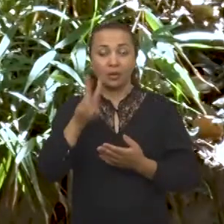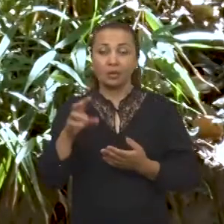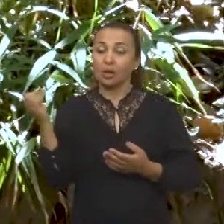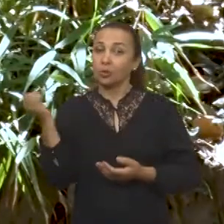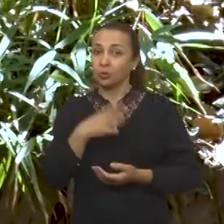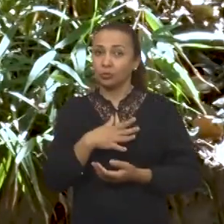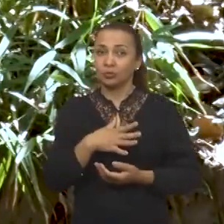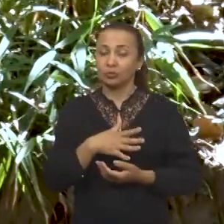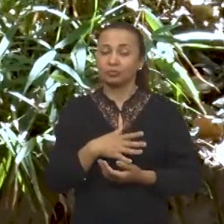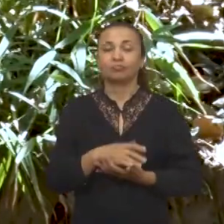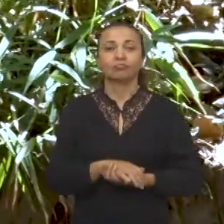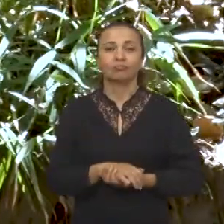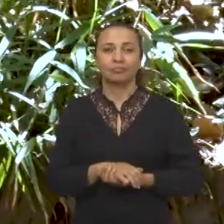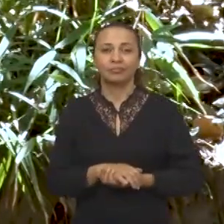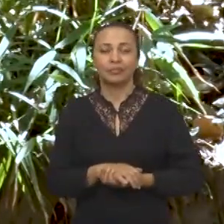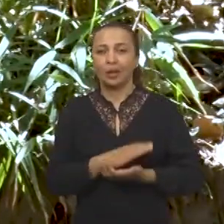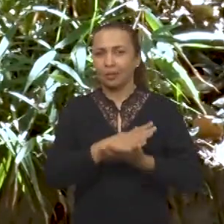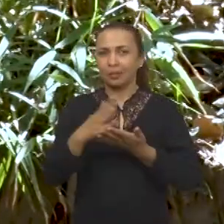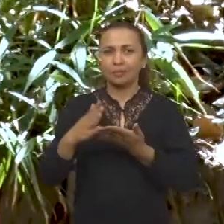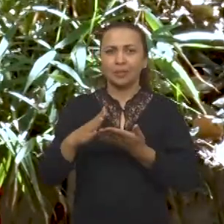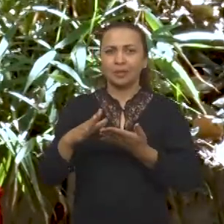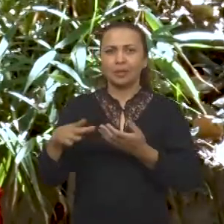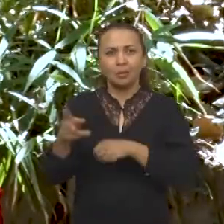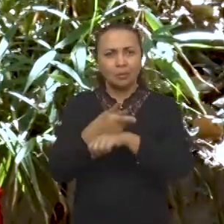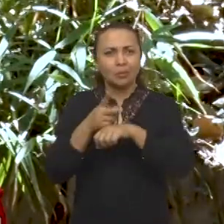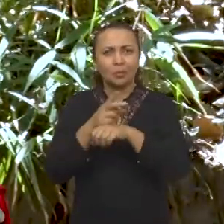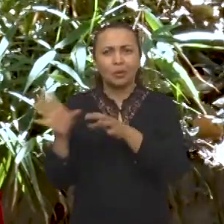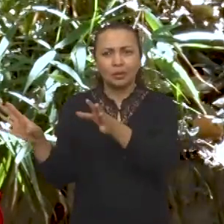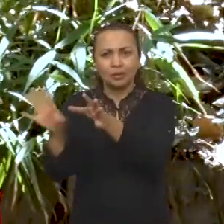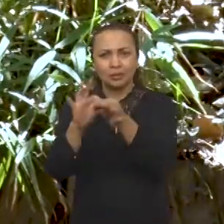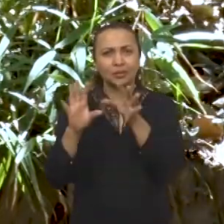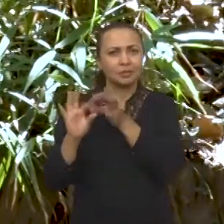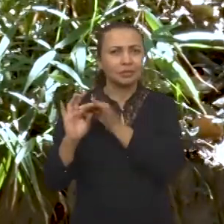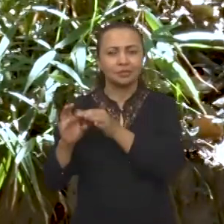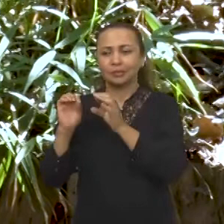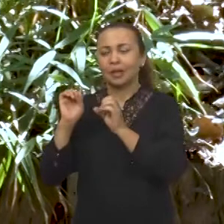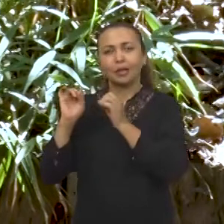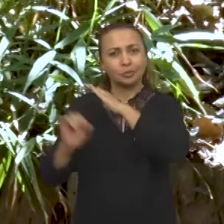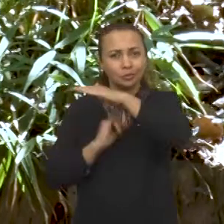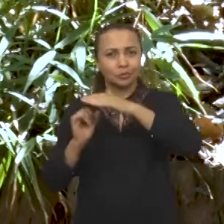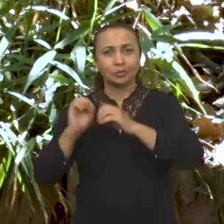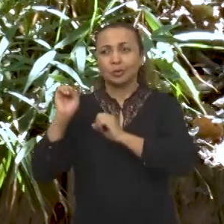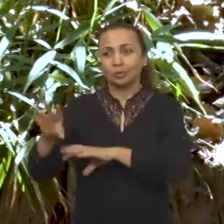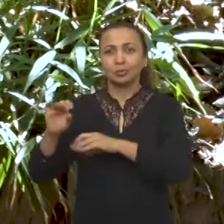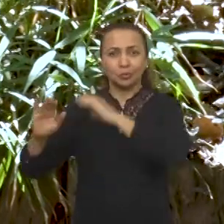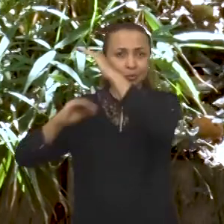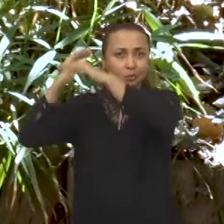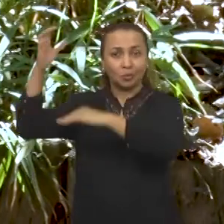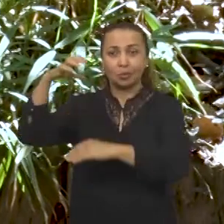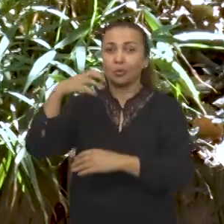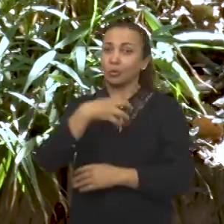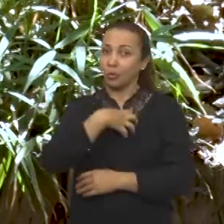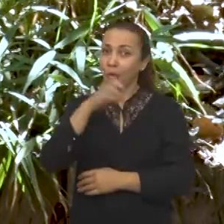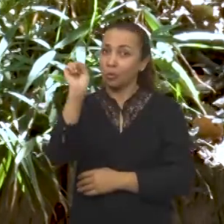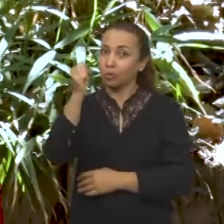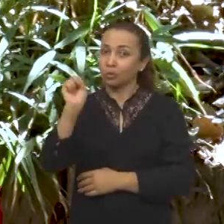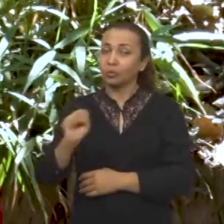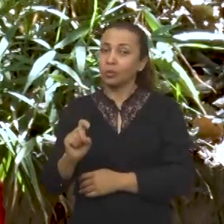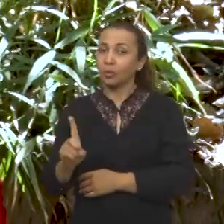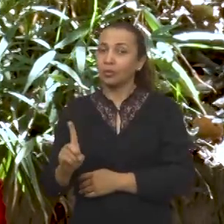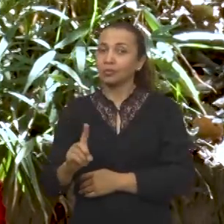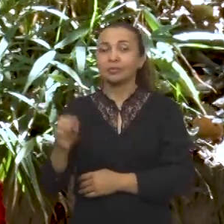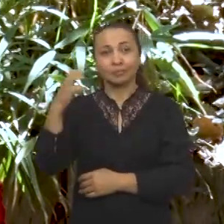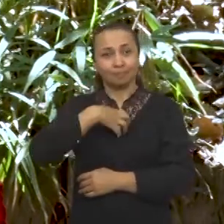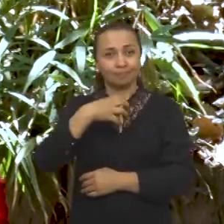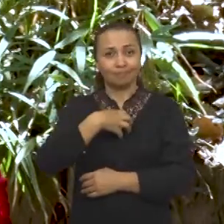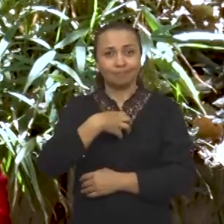Veja que novidade interessante. Uma iniciativa busca interligar as instituições de ensino superior públicas do sudoeste da Bahia e a Rede Nacional de